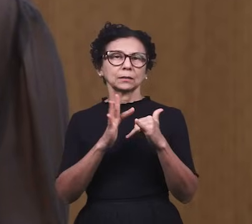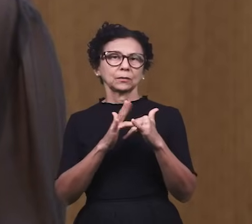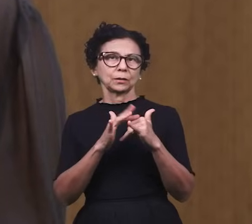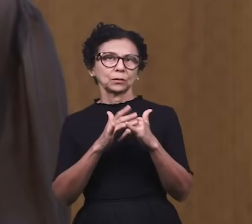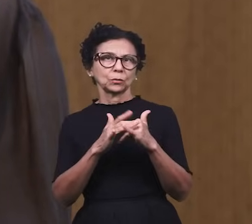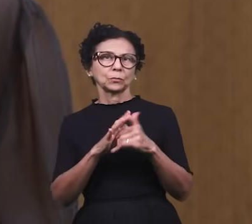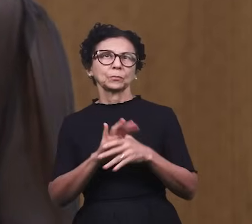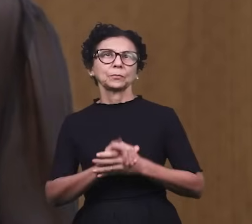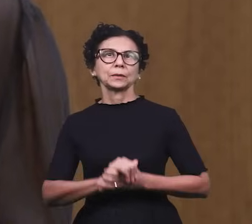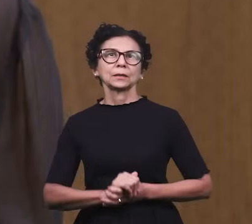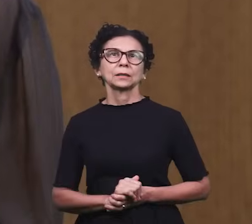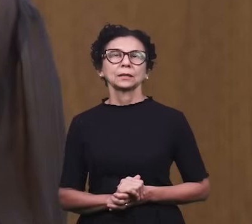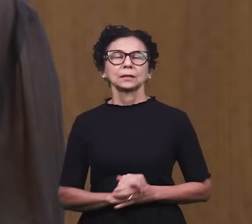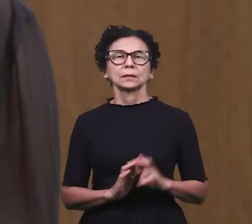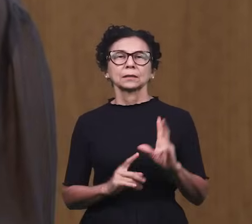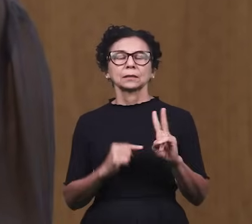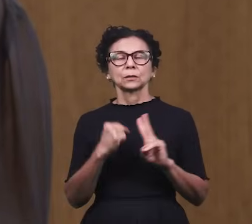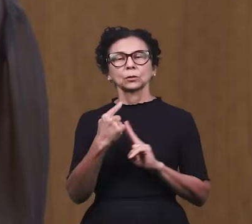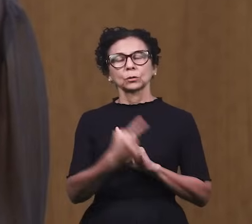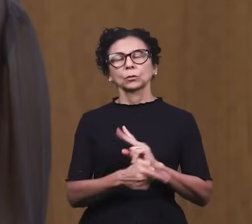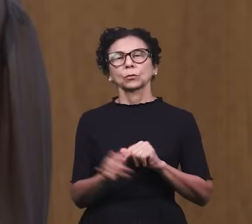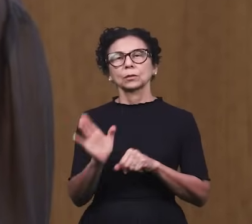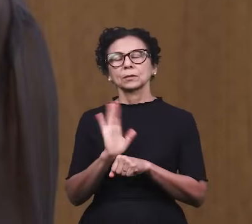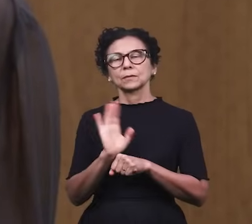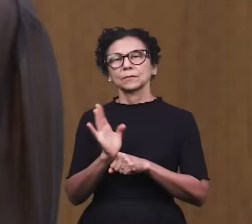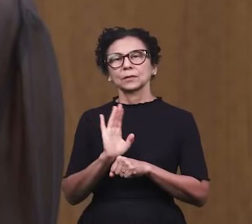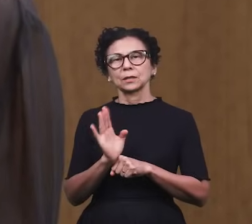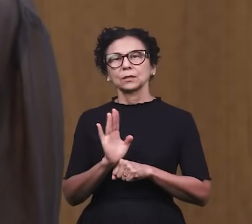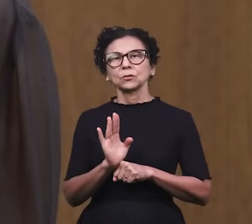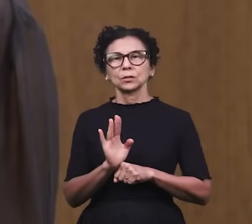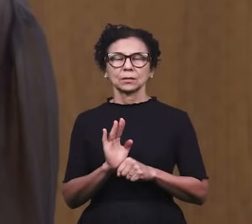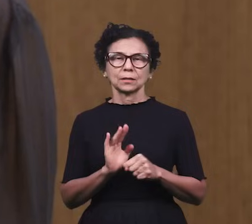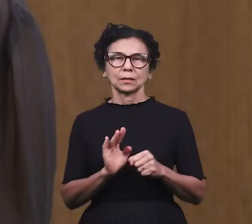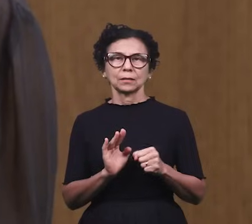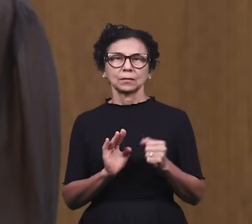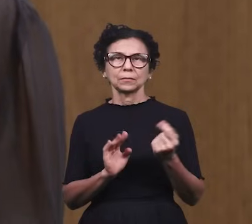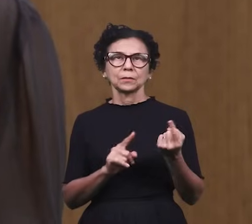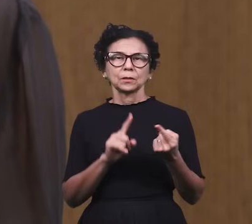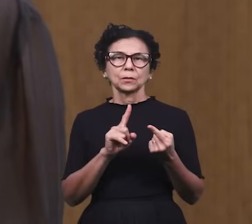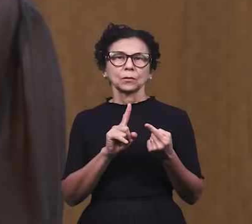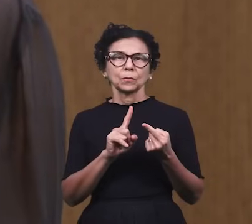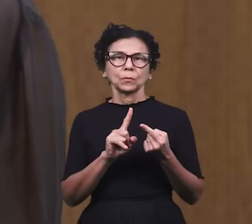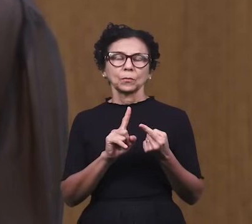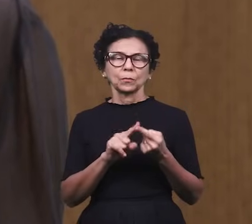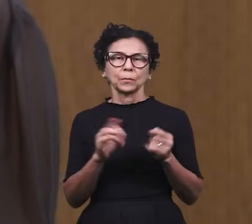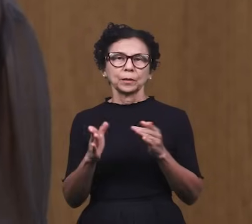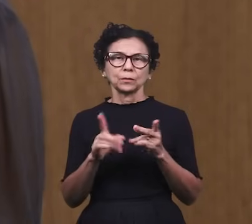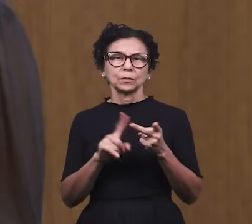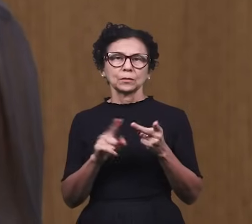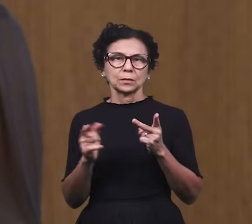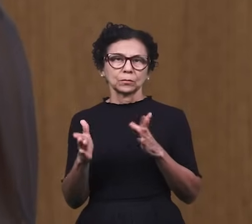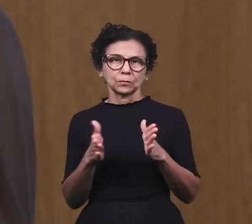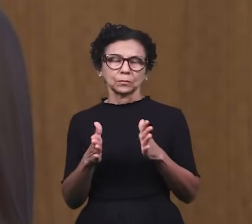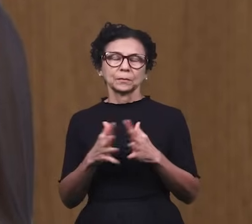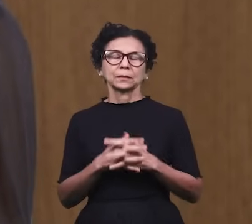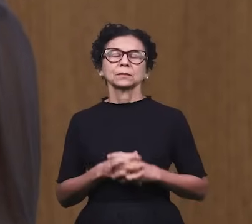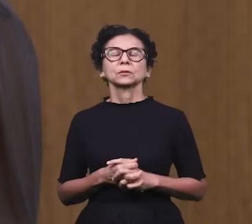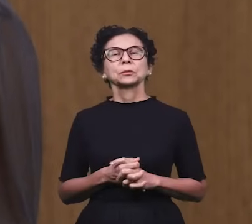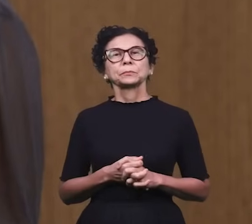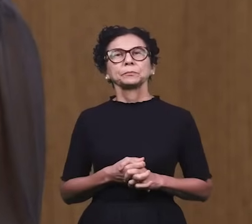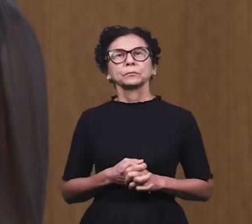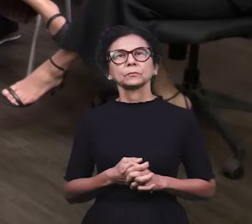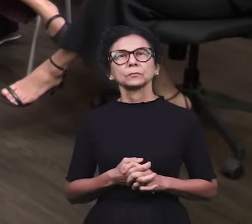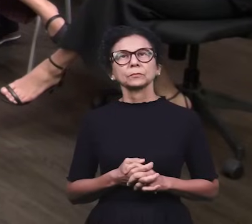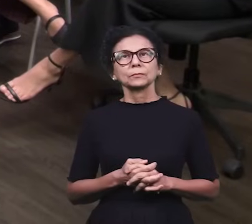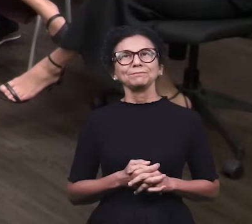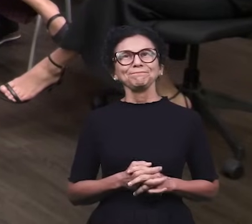link do YouTube. Nós temos 2 vídeos já, da primeira e da segunda etapa, então fica de olho. E muito obrigada a todos os jovens